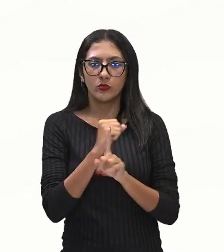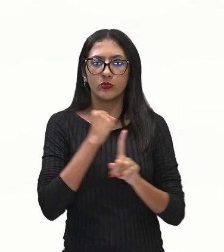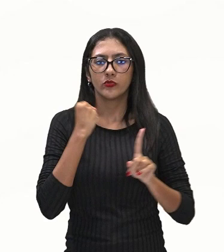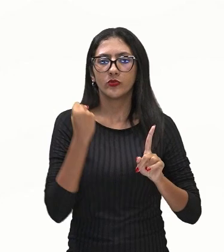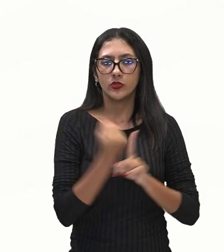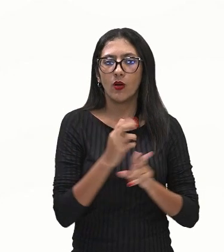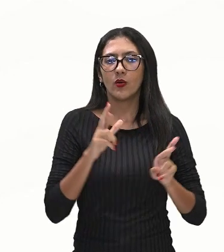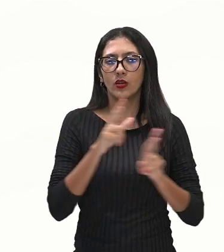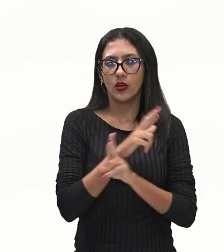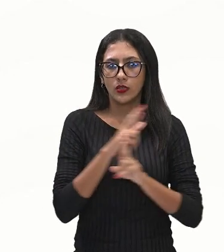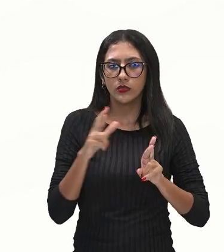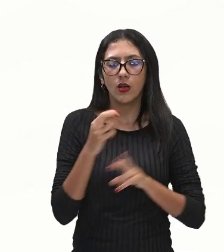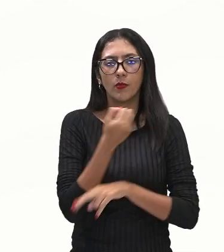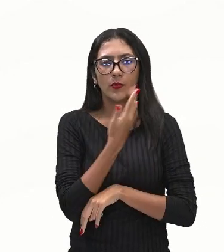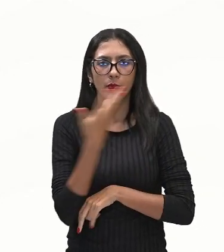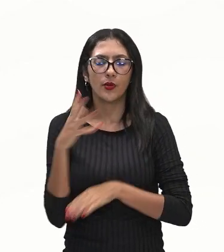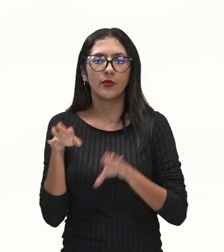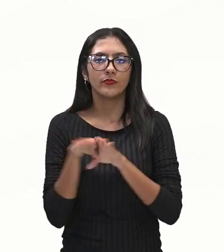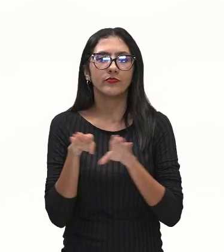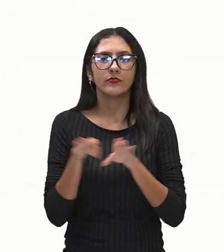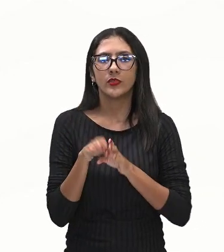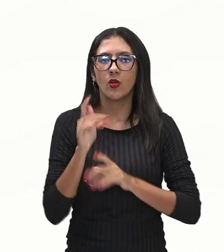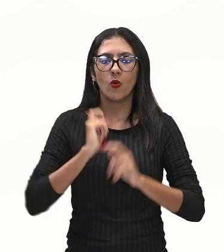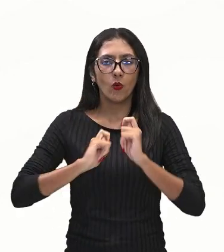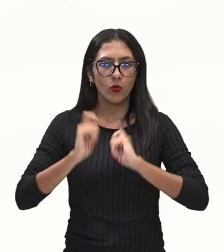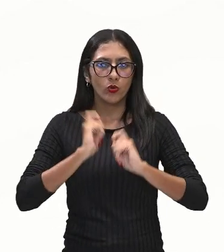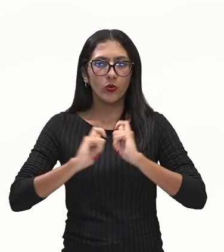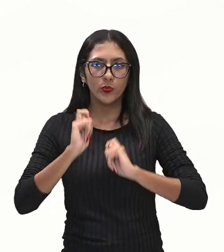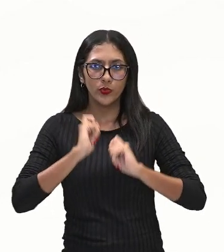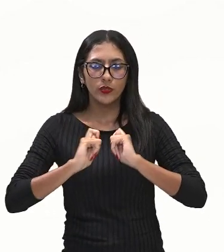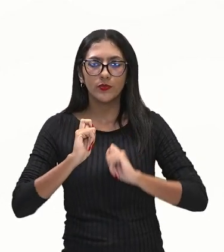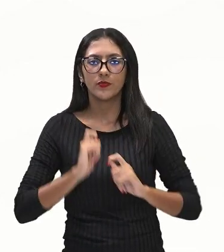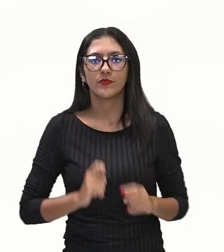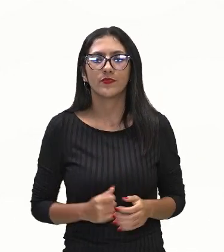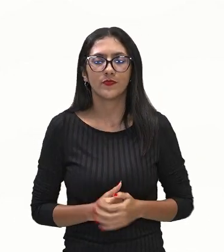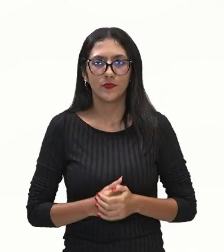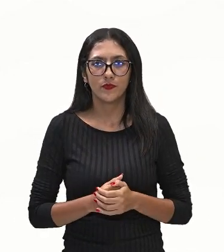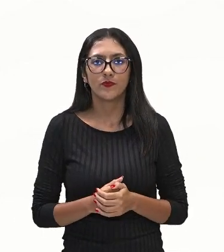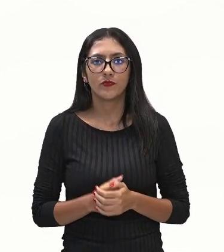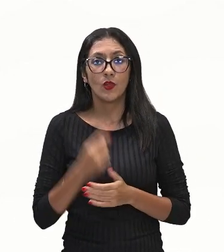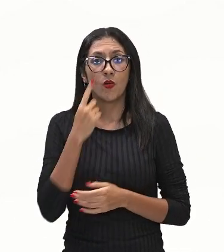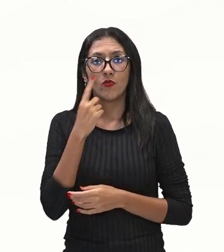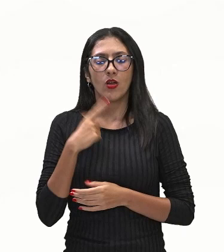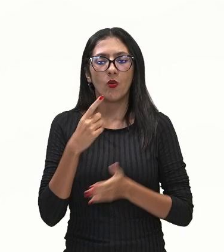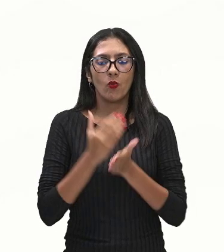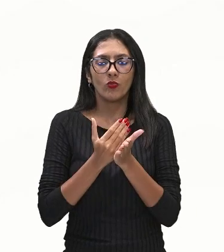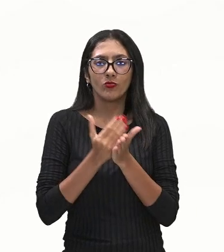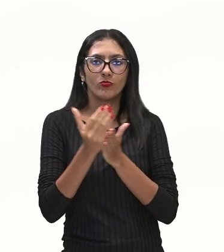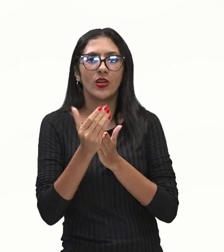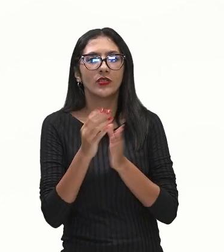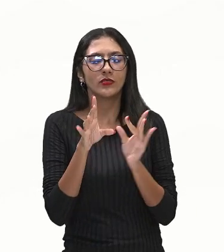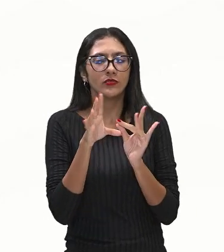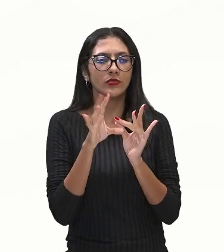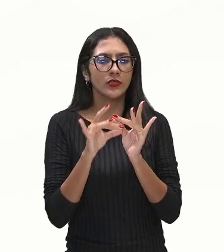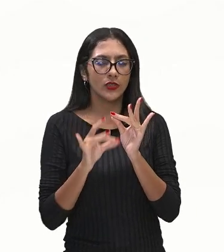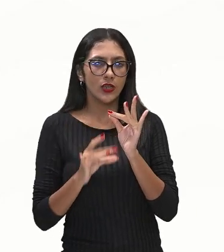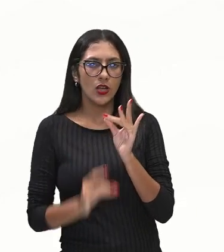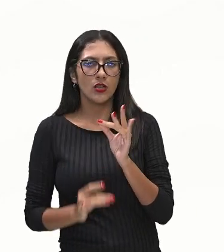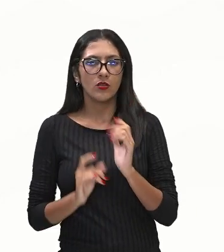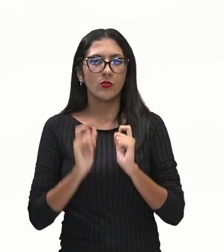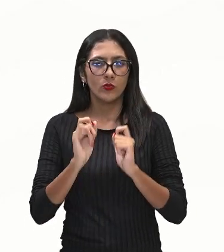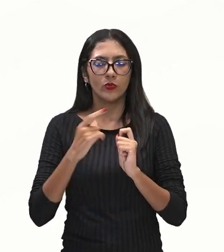sociais, ambientais e econômicos. Então, perceba que eu começo falando o que é basicamente